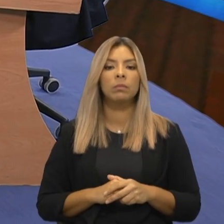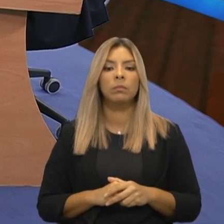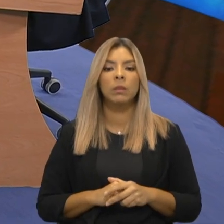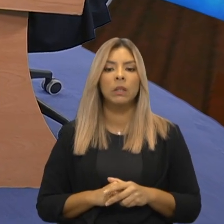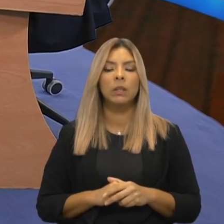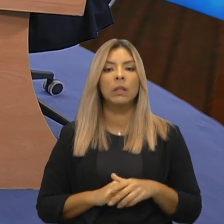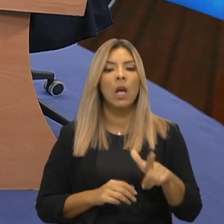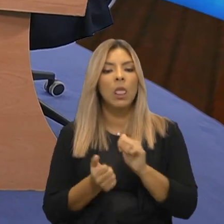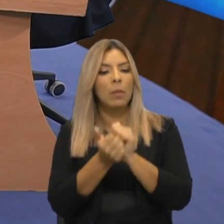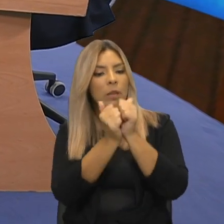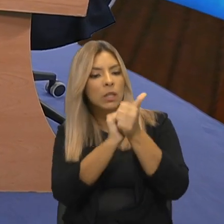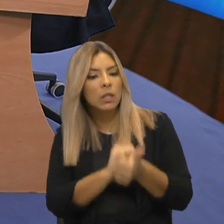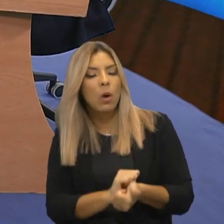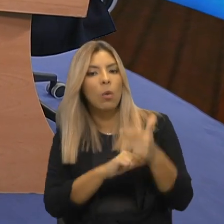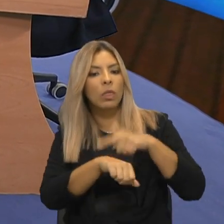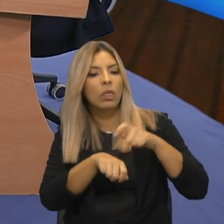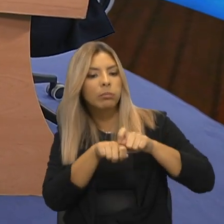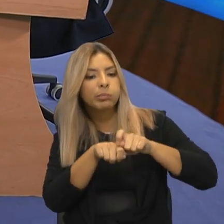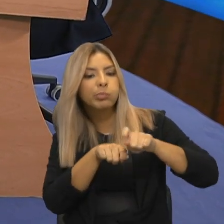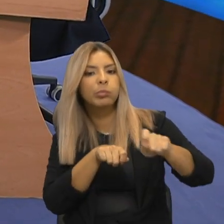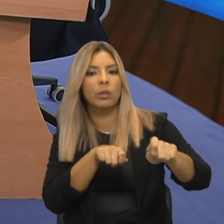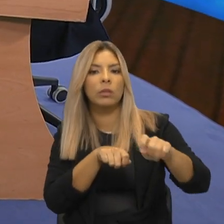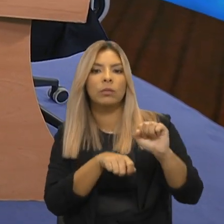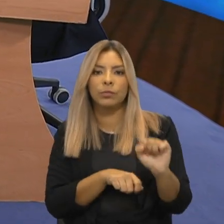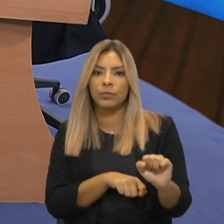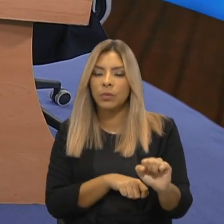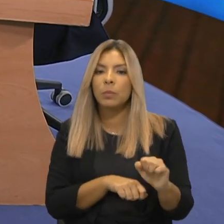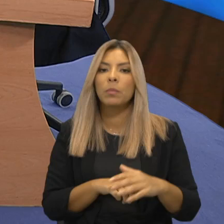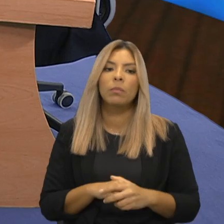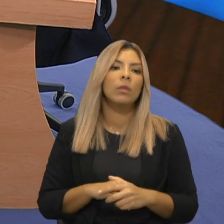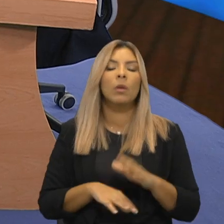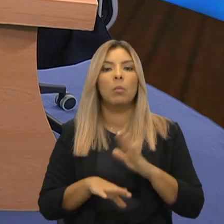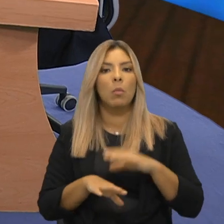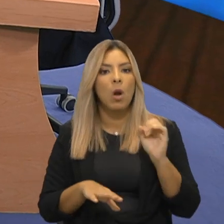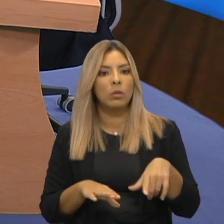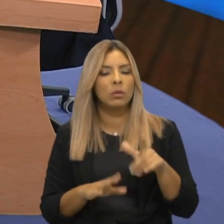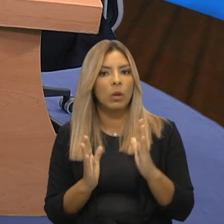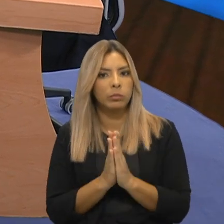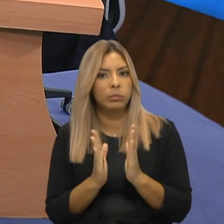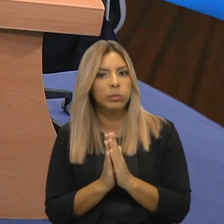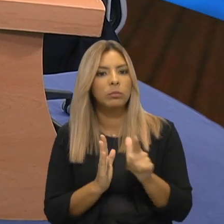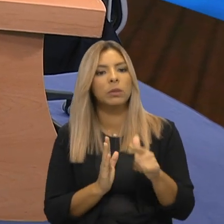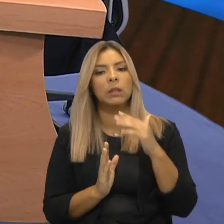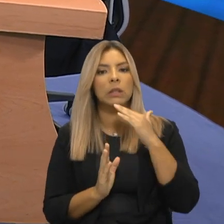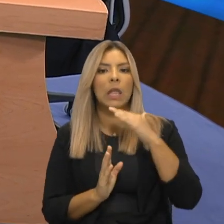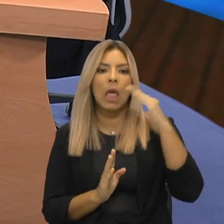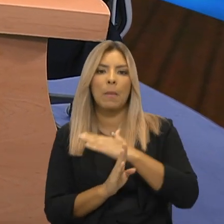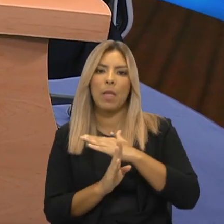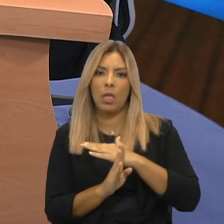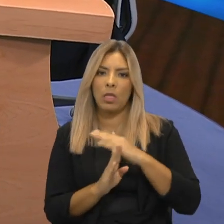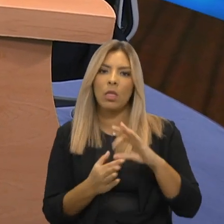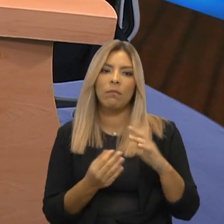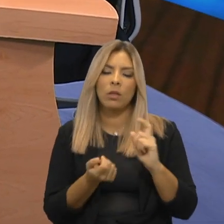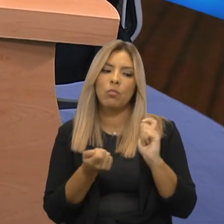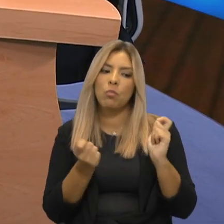de adaptação aos tempos. Por isso, as ordens religiosas foram fundadas na Idade Média, foram capazes de ir se adaptando,